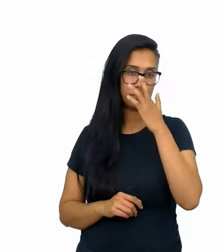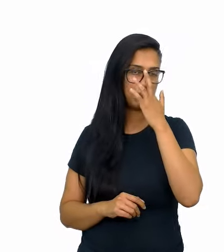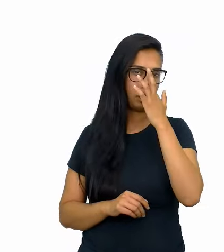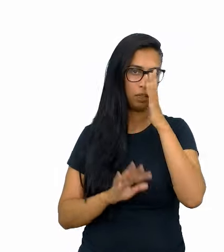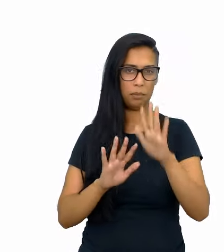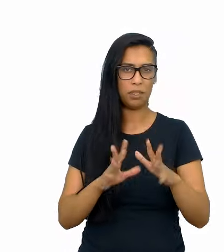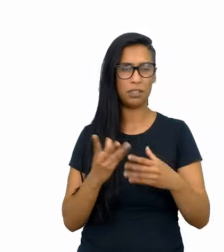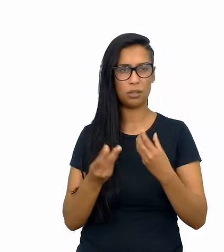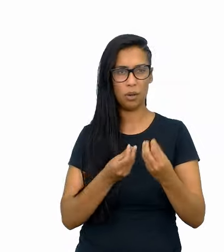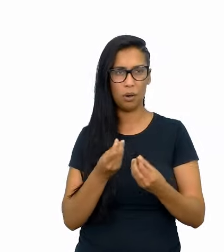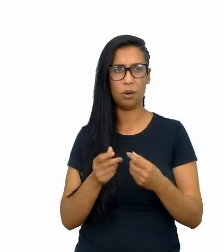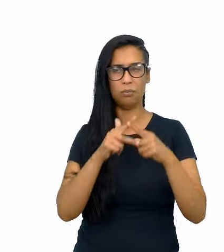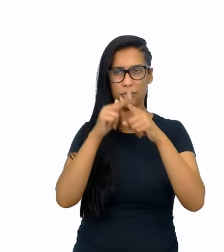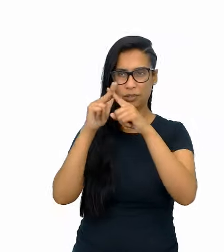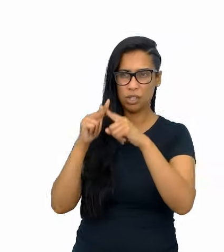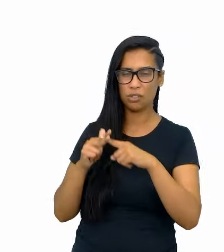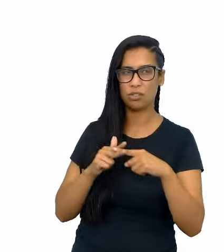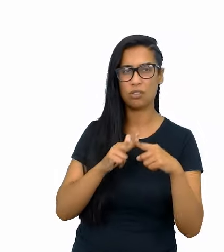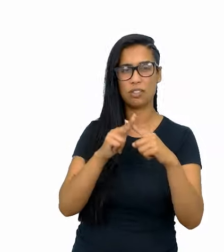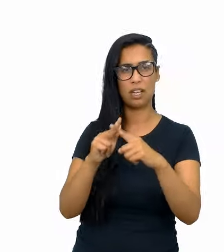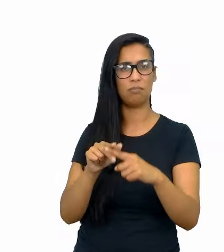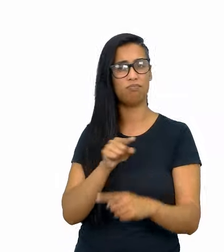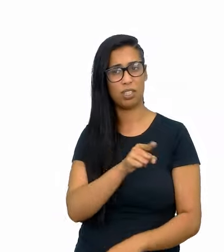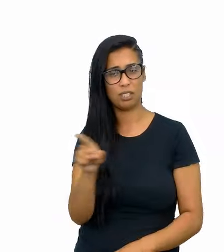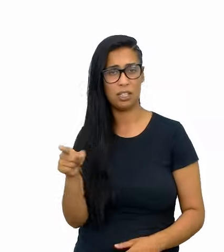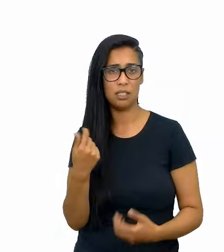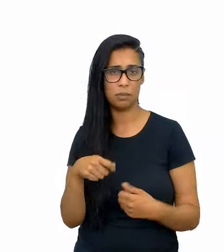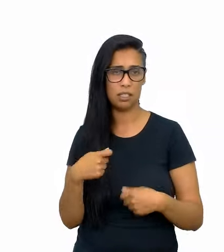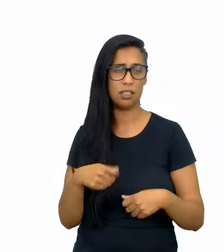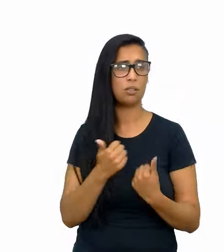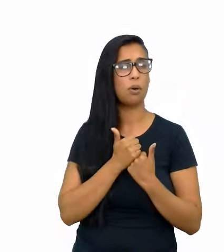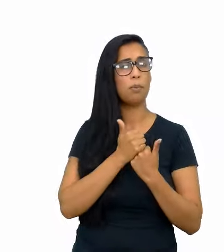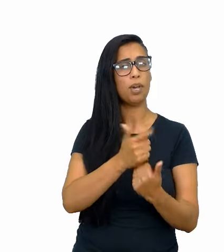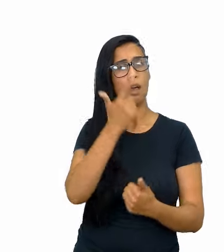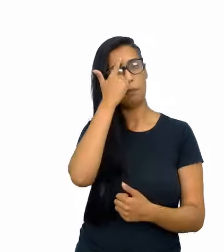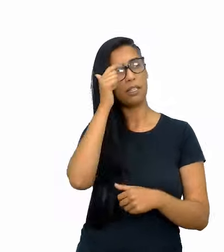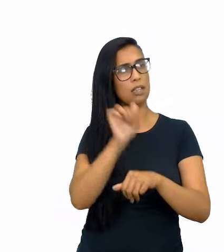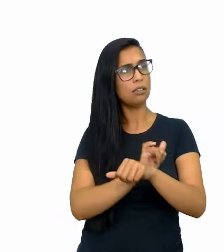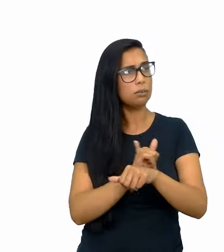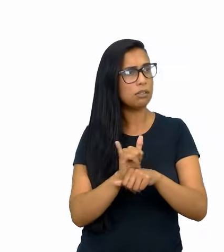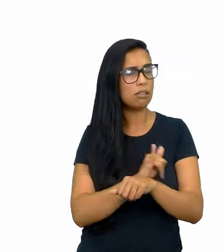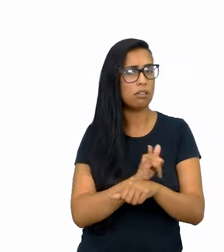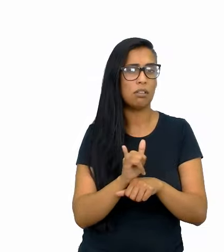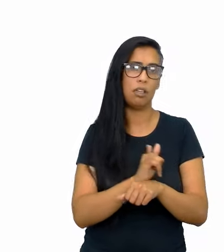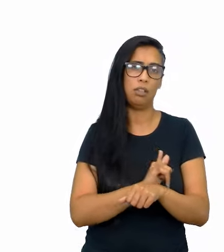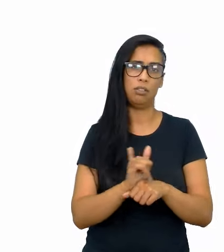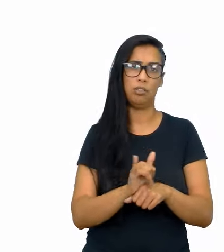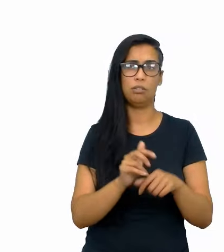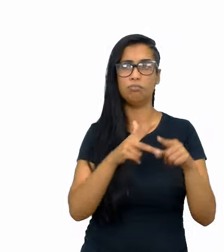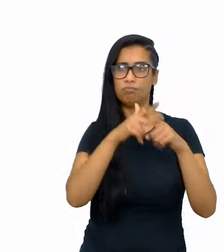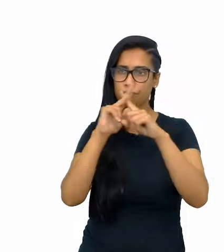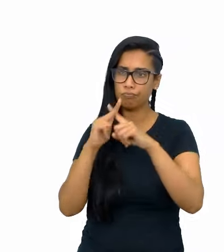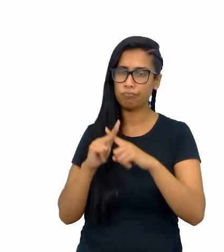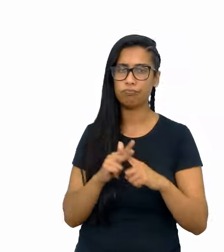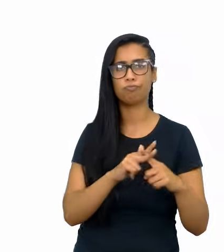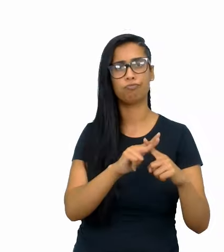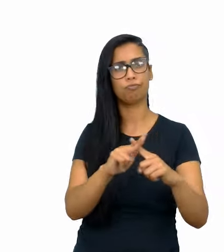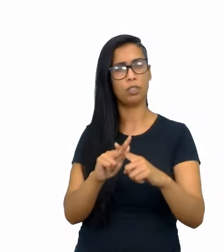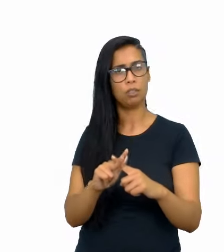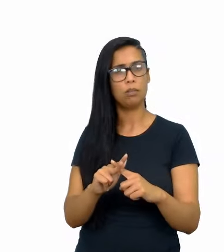apoio na hora de ajustar, para eles não se perderem, né? E depois, se os ajustes realizados deram